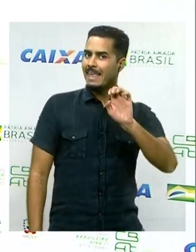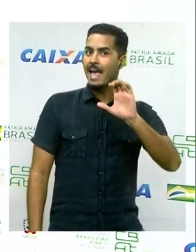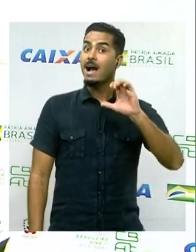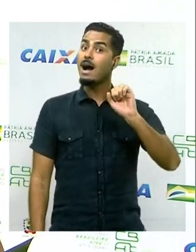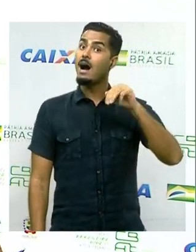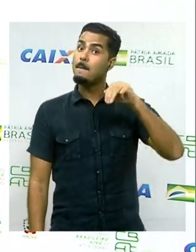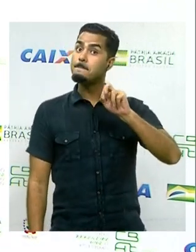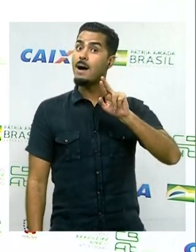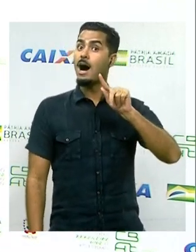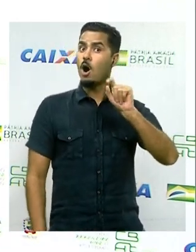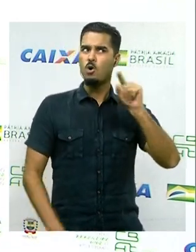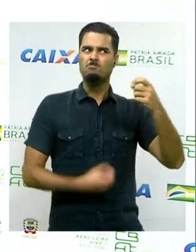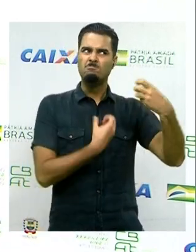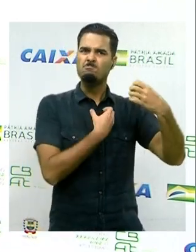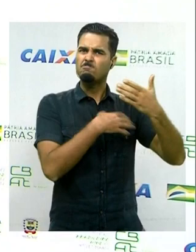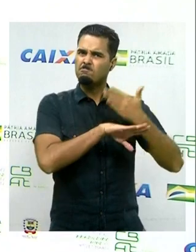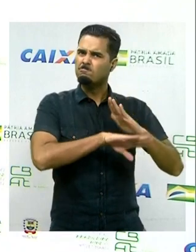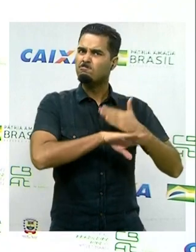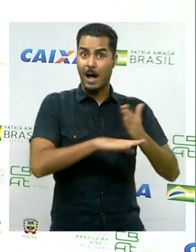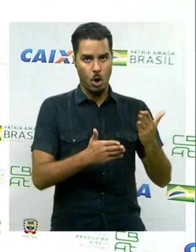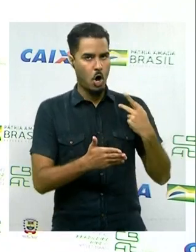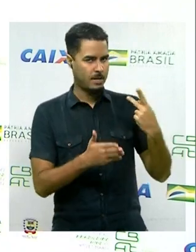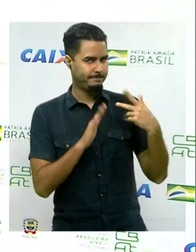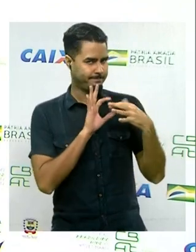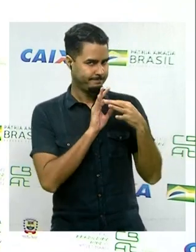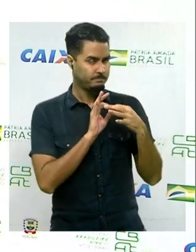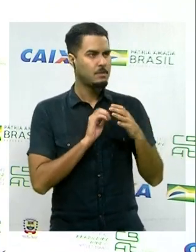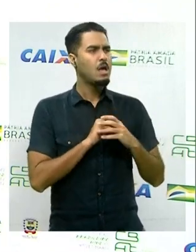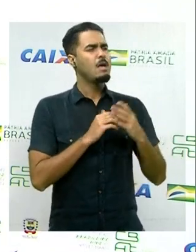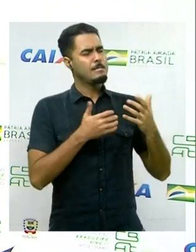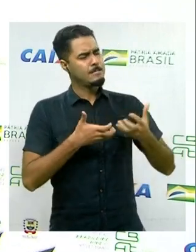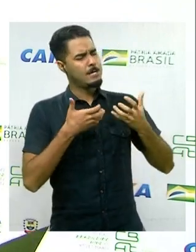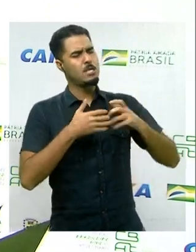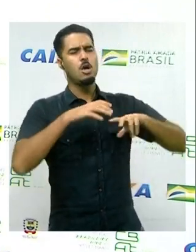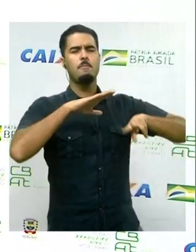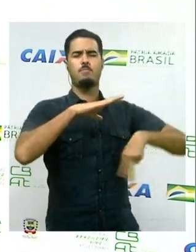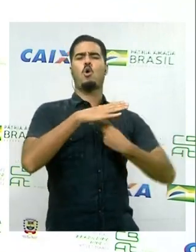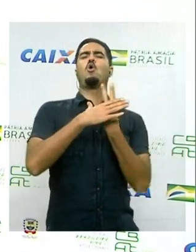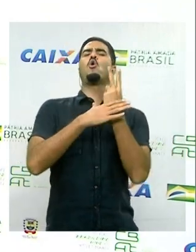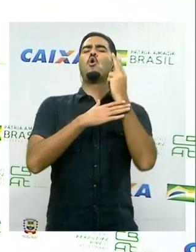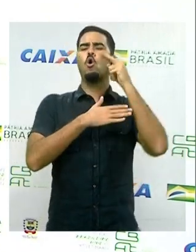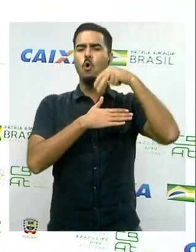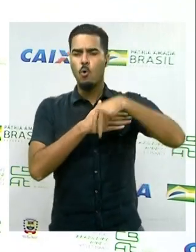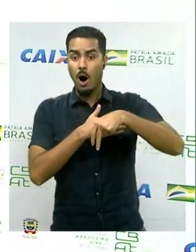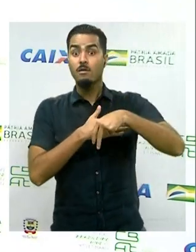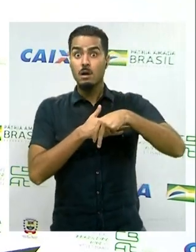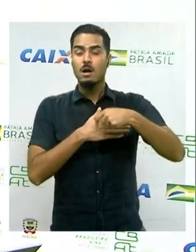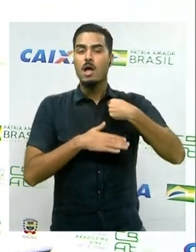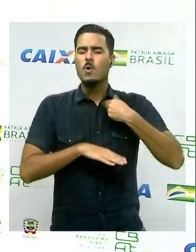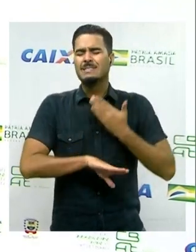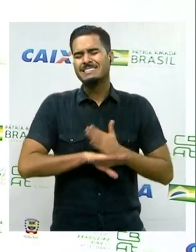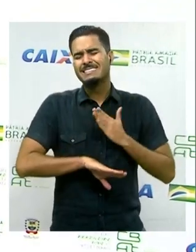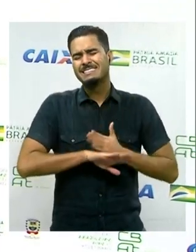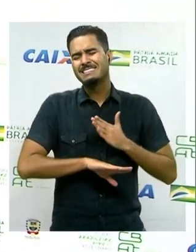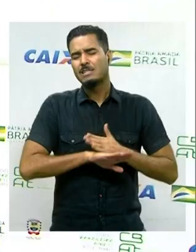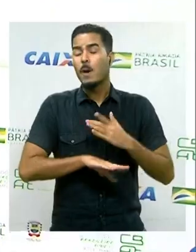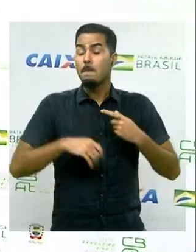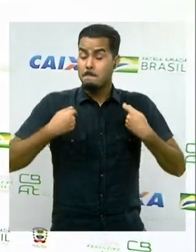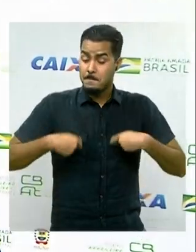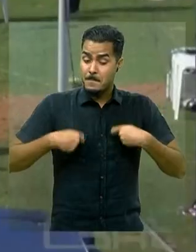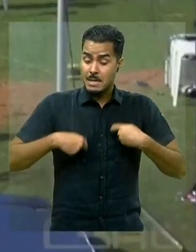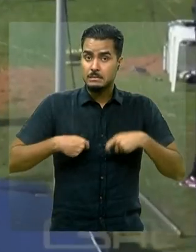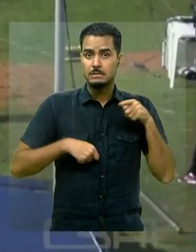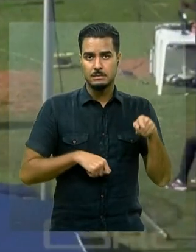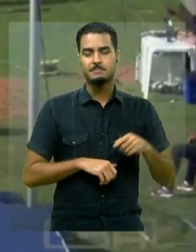me colocou para saltar de novo e ele me colocou para treinar o que eu realmente precisava